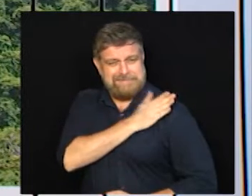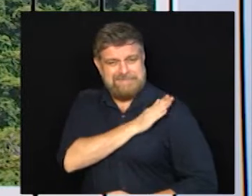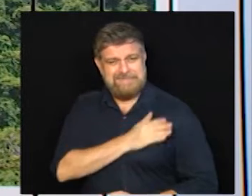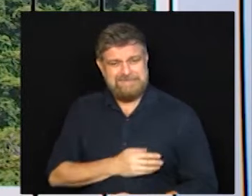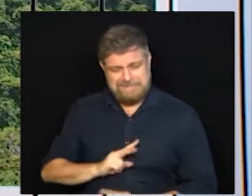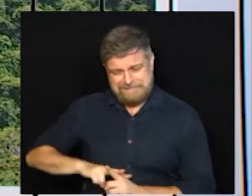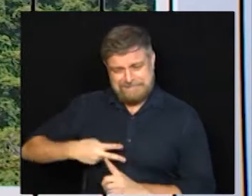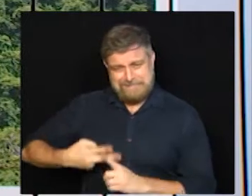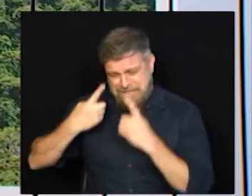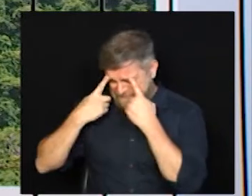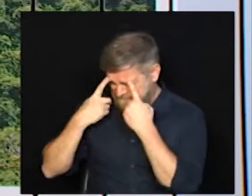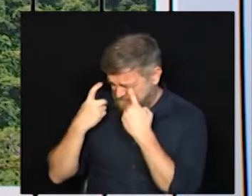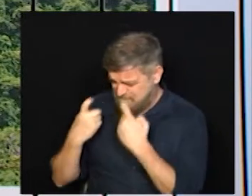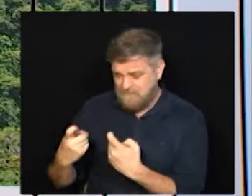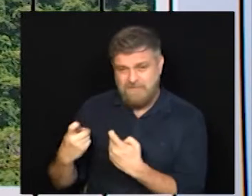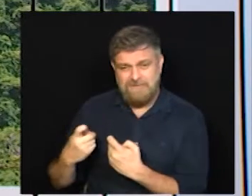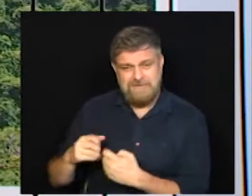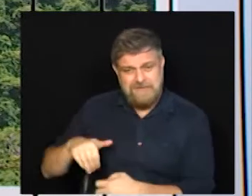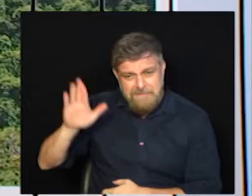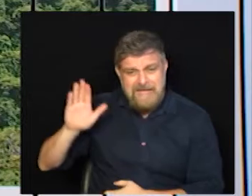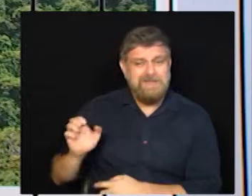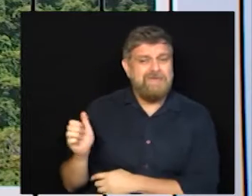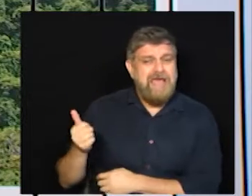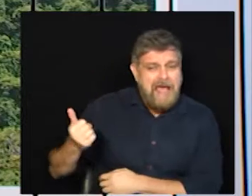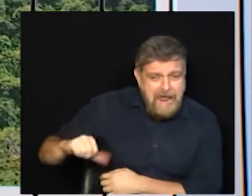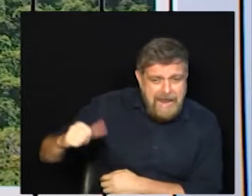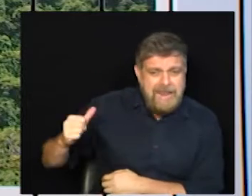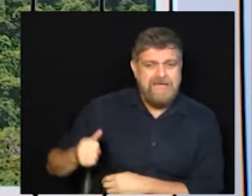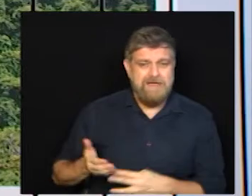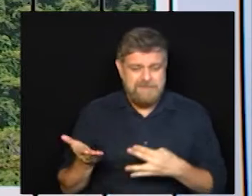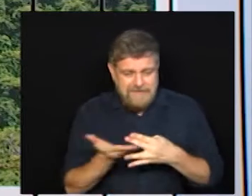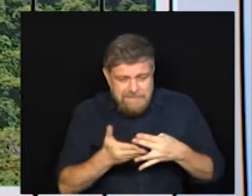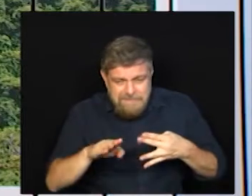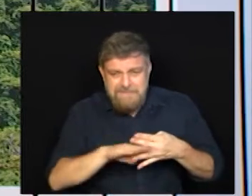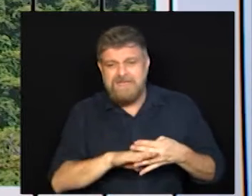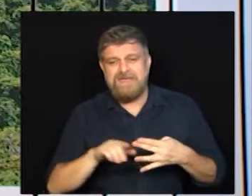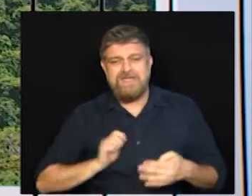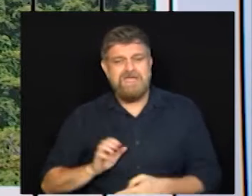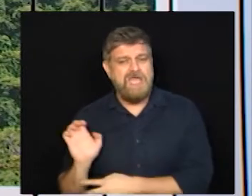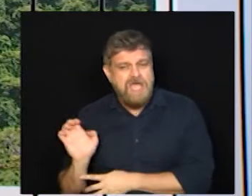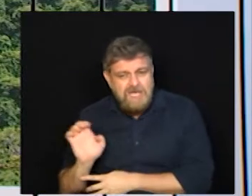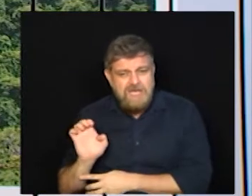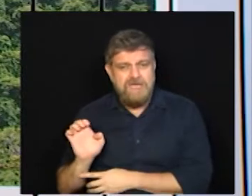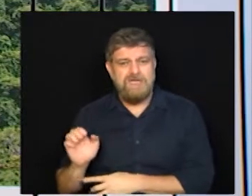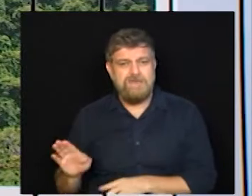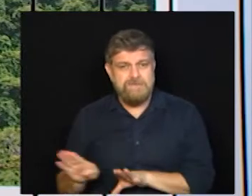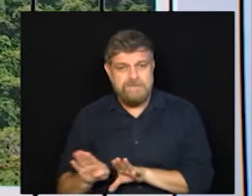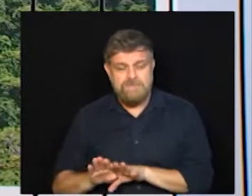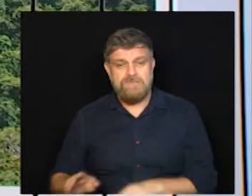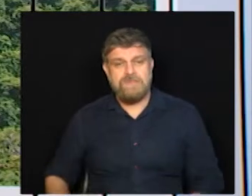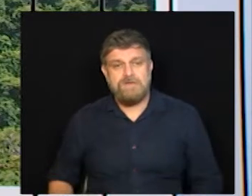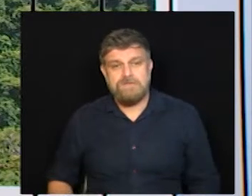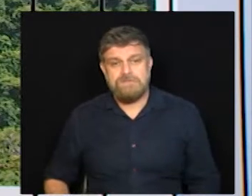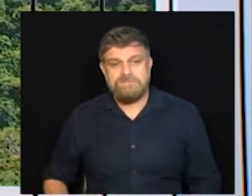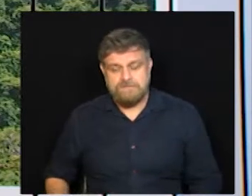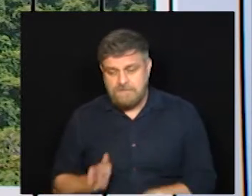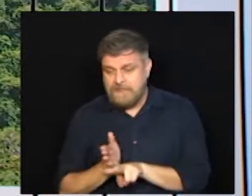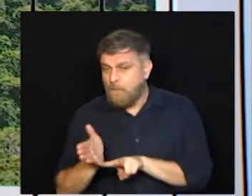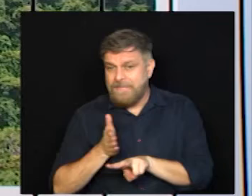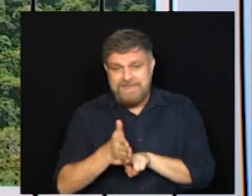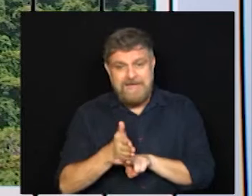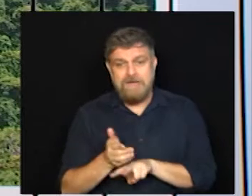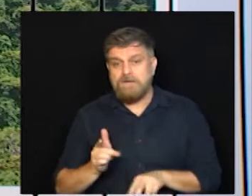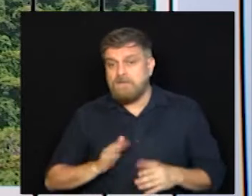mais violenta do que lésbicas, bissexuais, gays, que não binários, para que isso